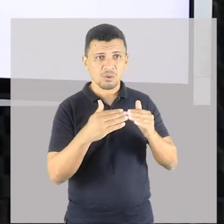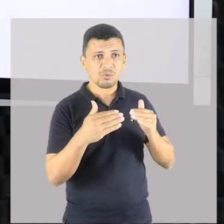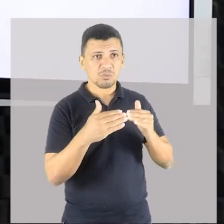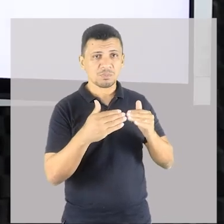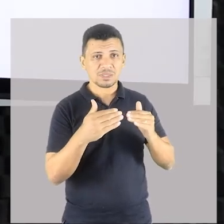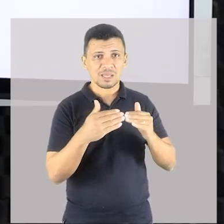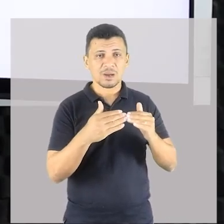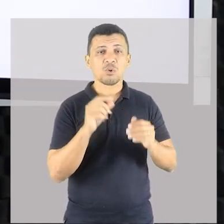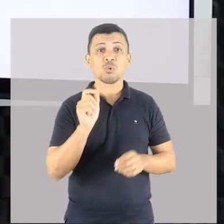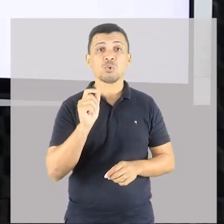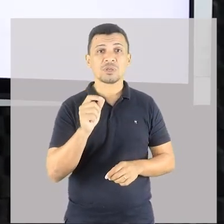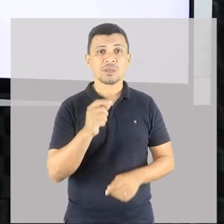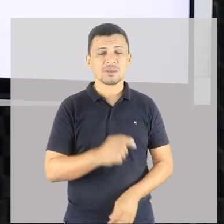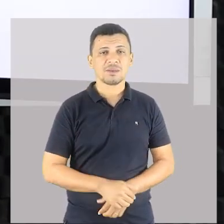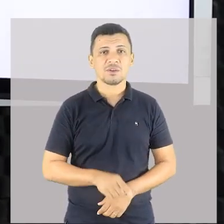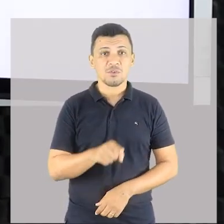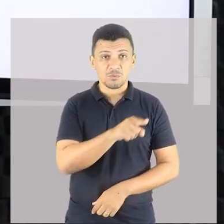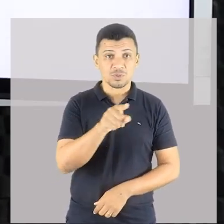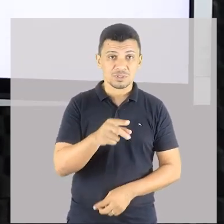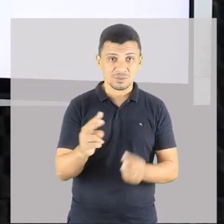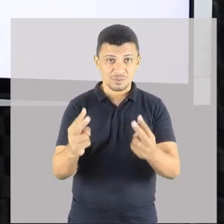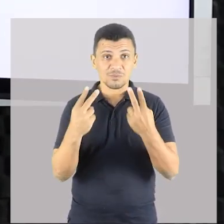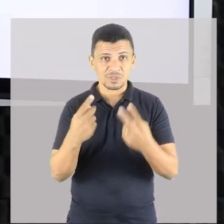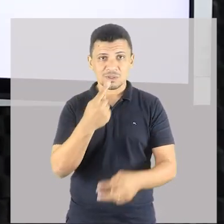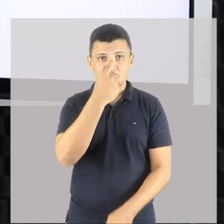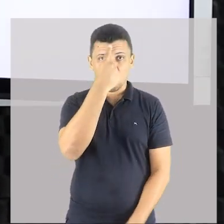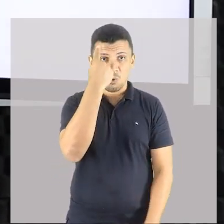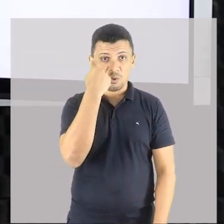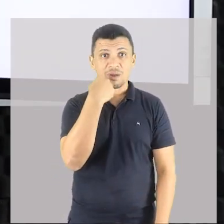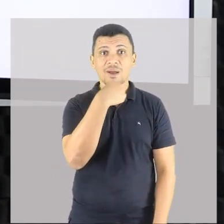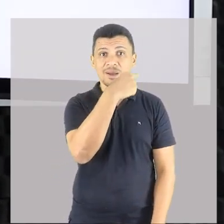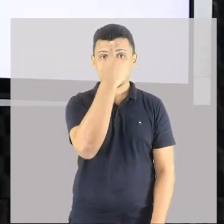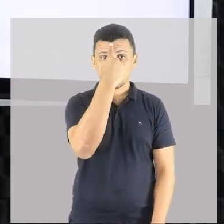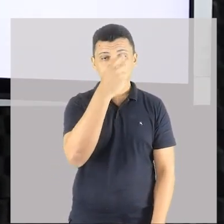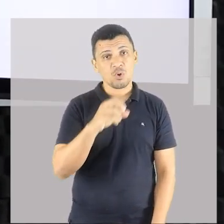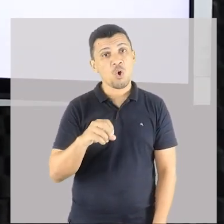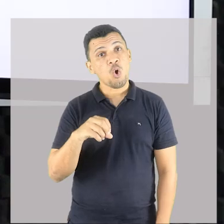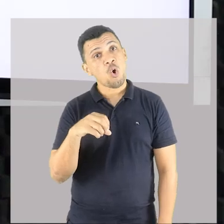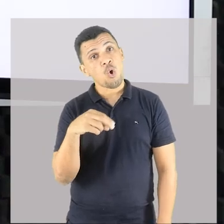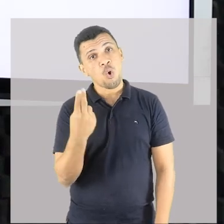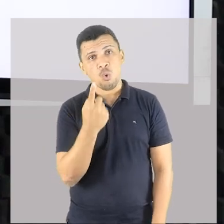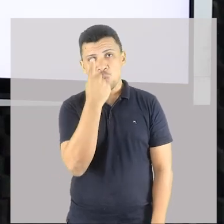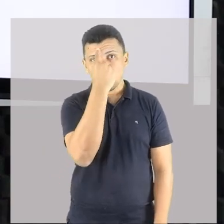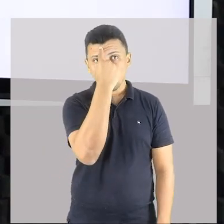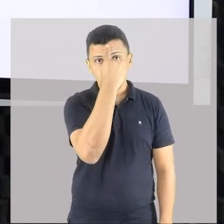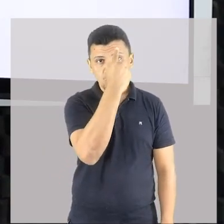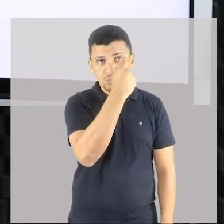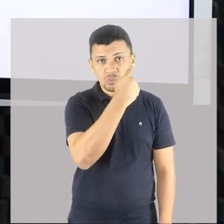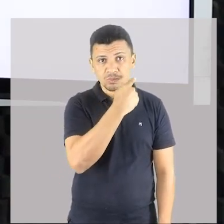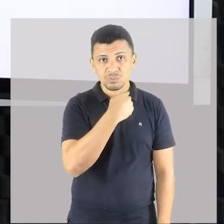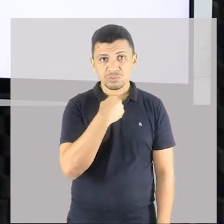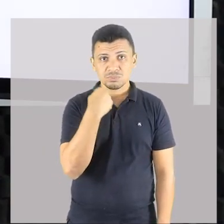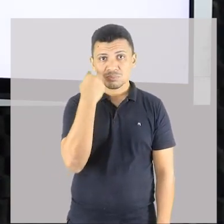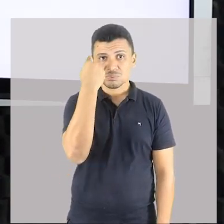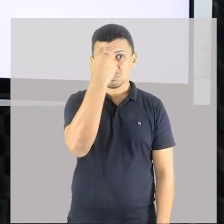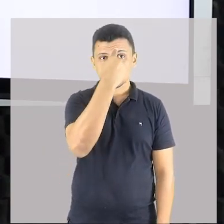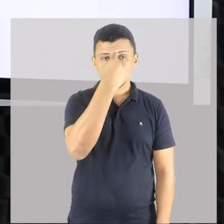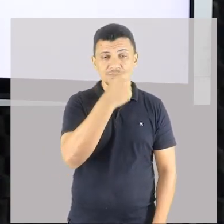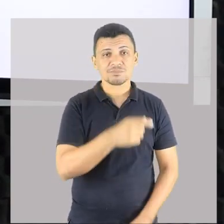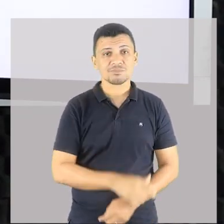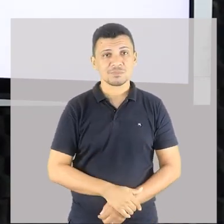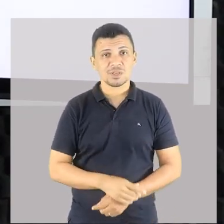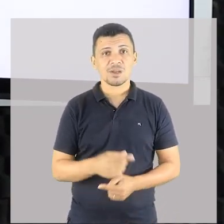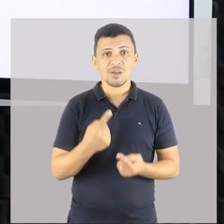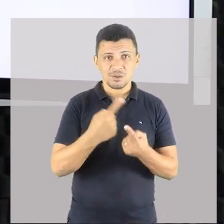nesse sentido aqui, que aí para vocês é o sentido horário, ou pode ser aqui no sentido anti-horário. O formato a gente